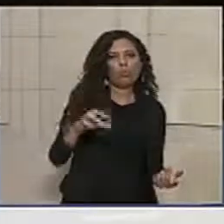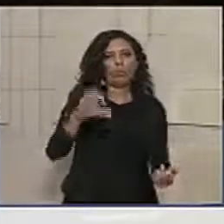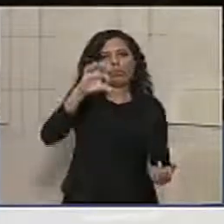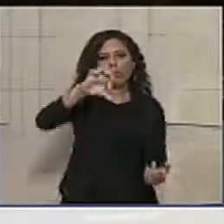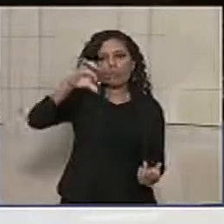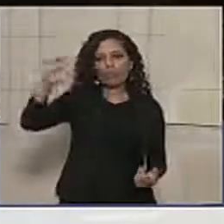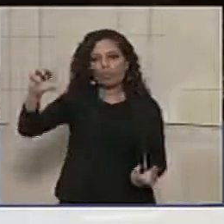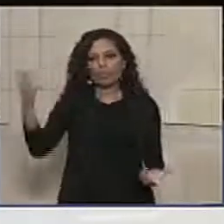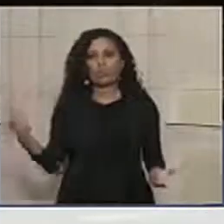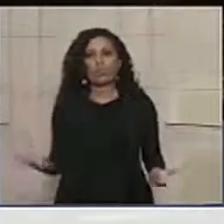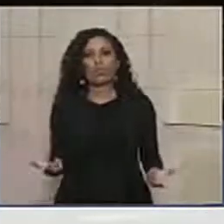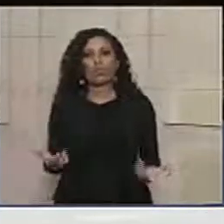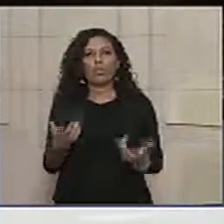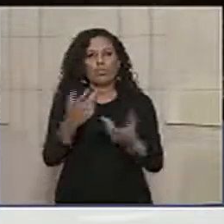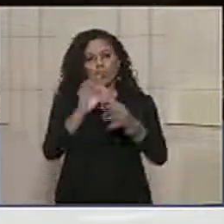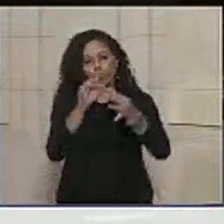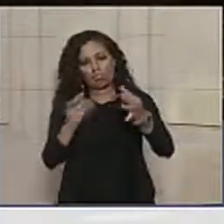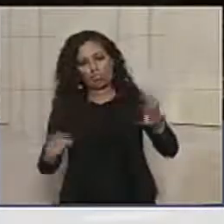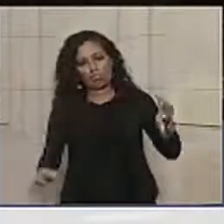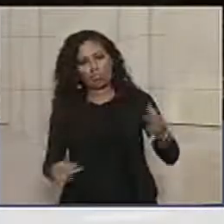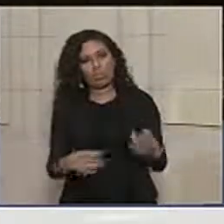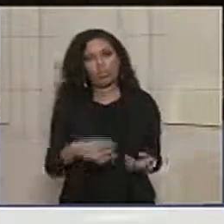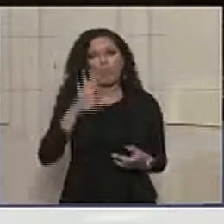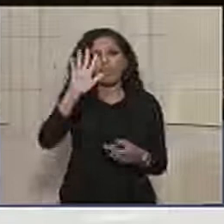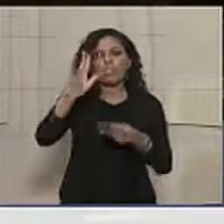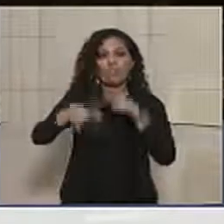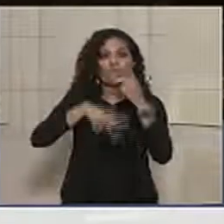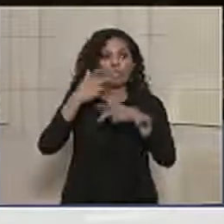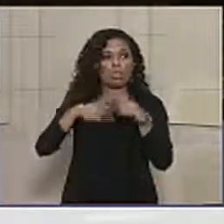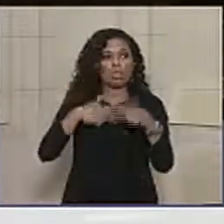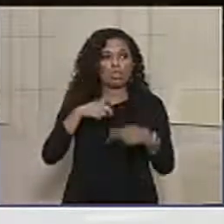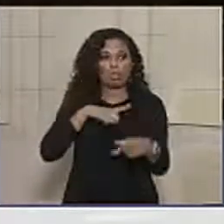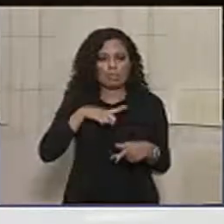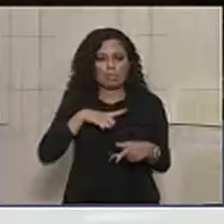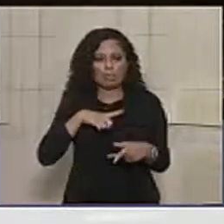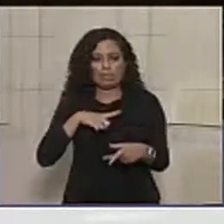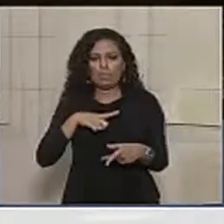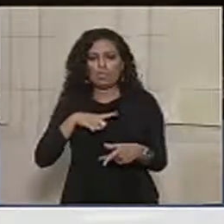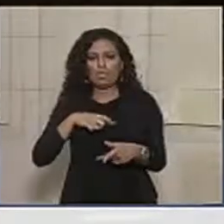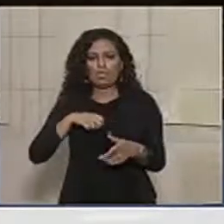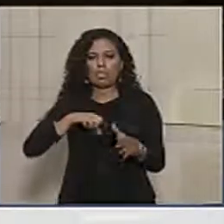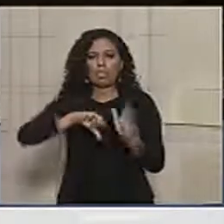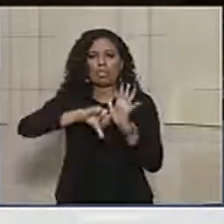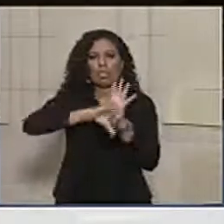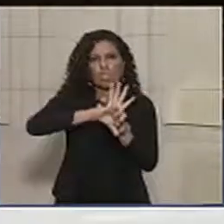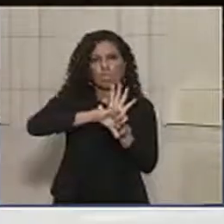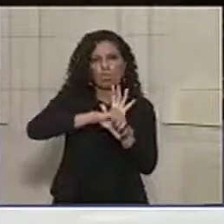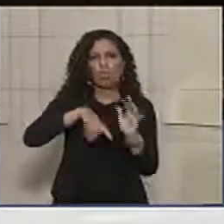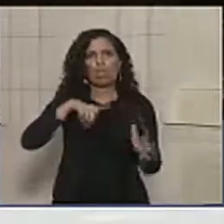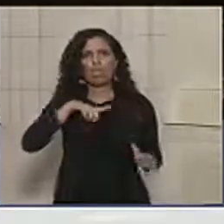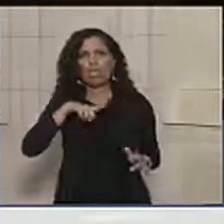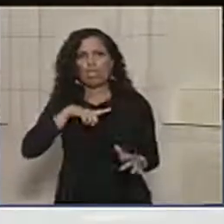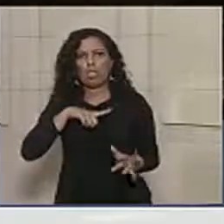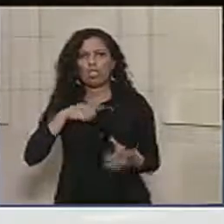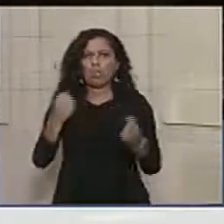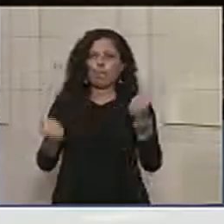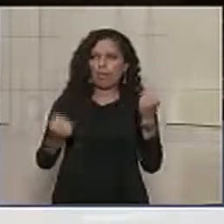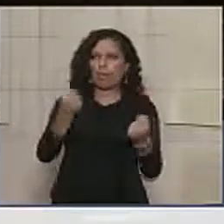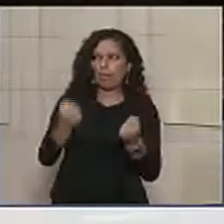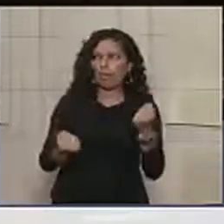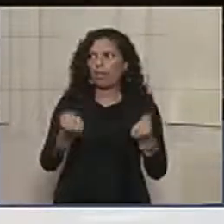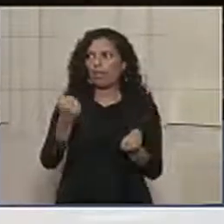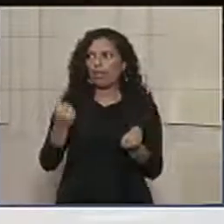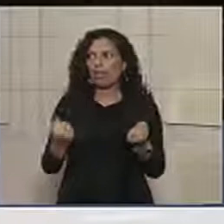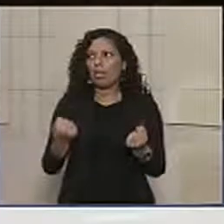O argumento contrário utilizado foi que certos crimes, deputada, vêm acontecendo em carros